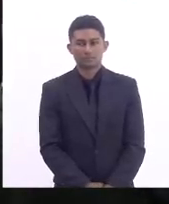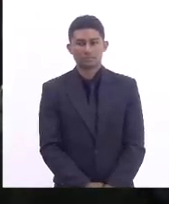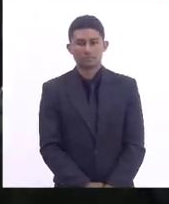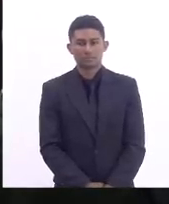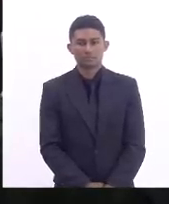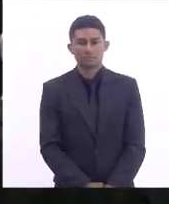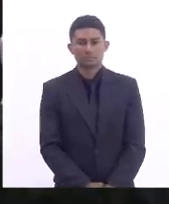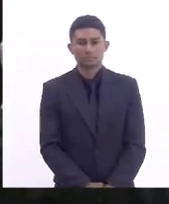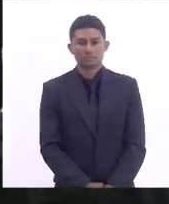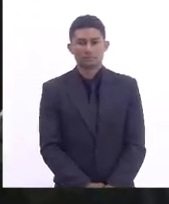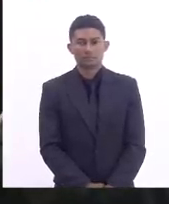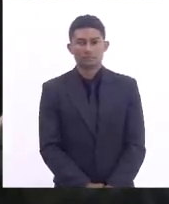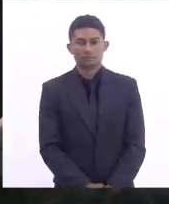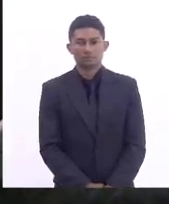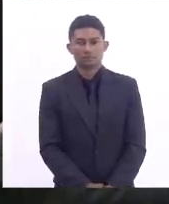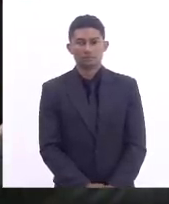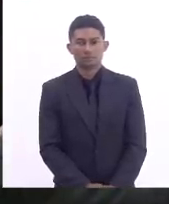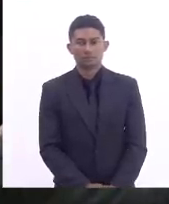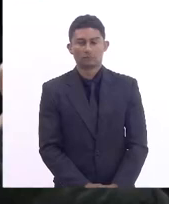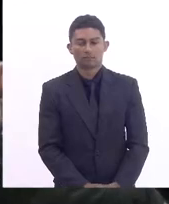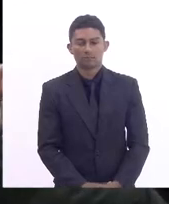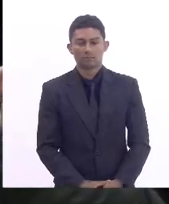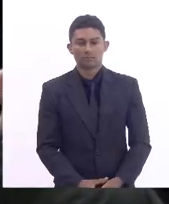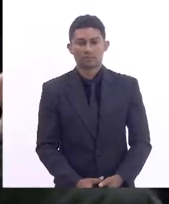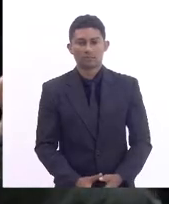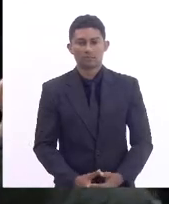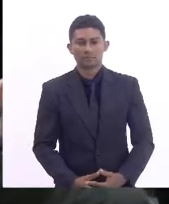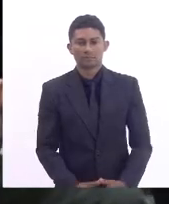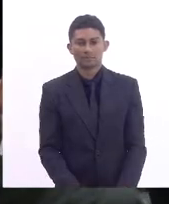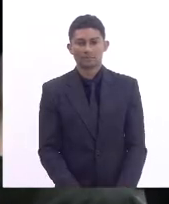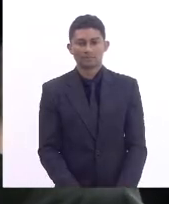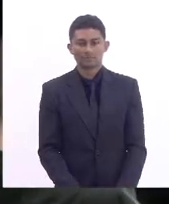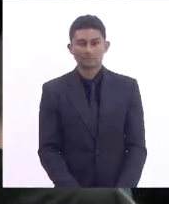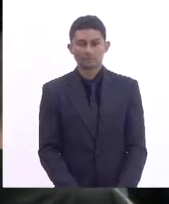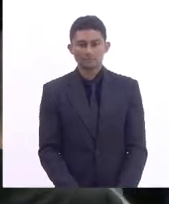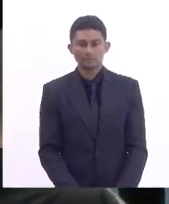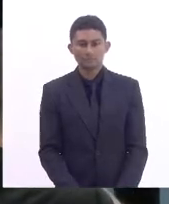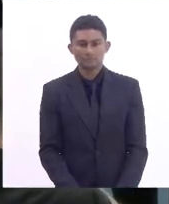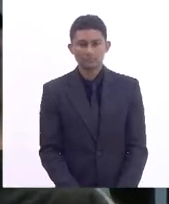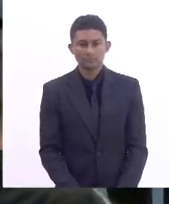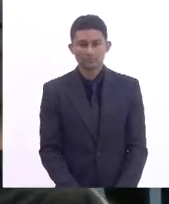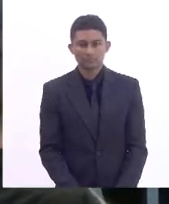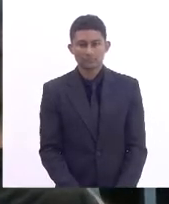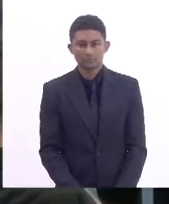E aí E aí